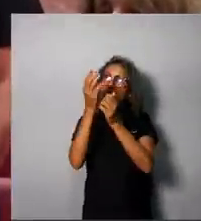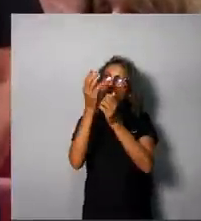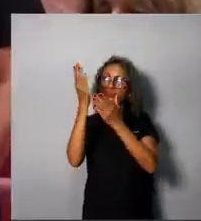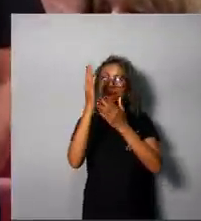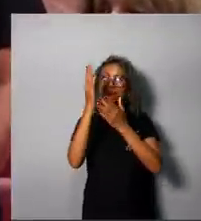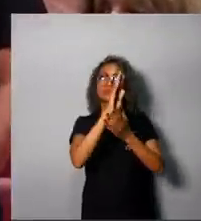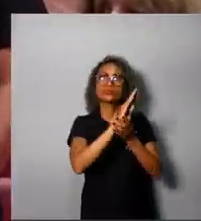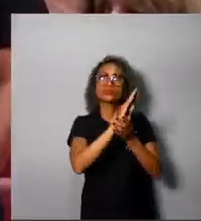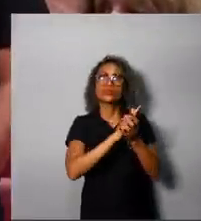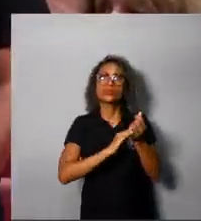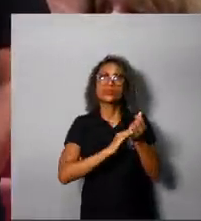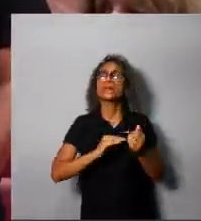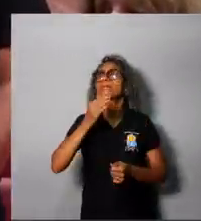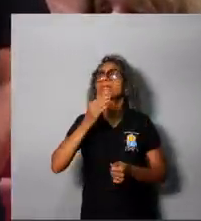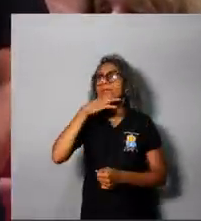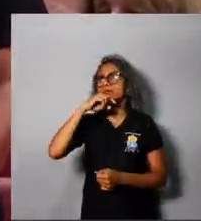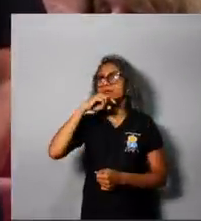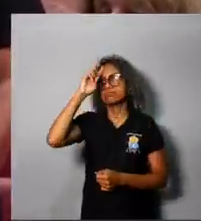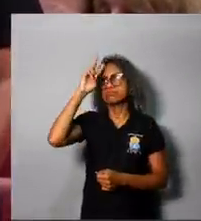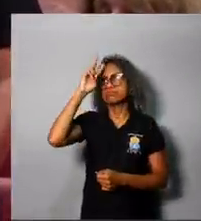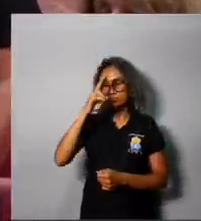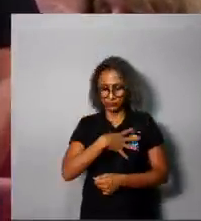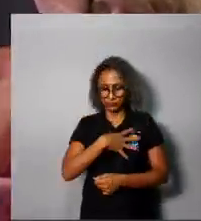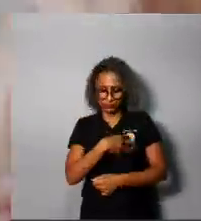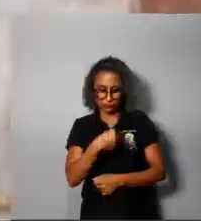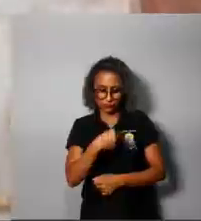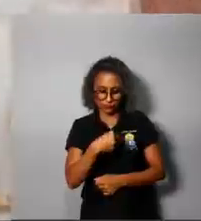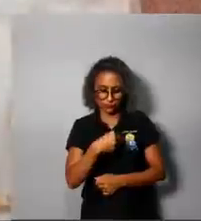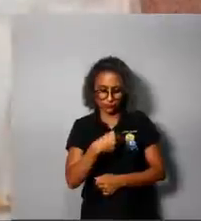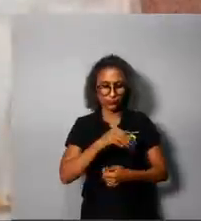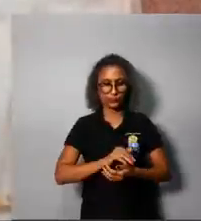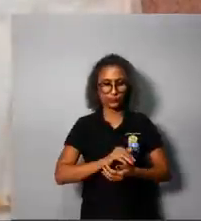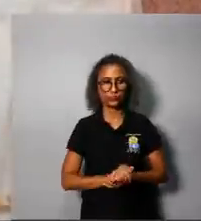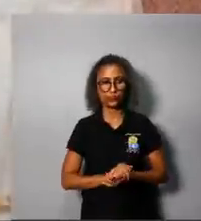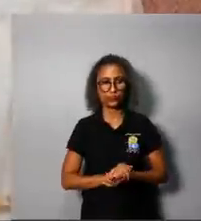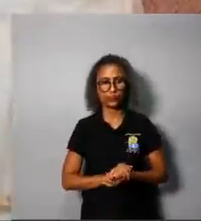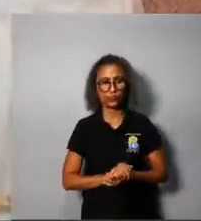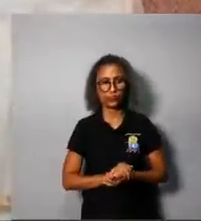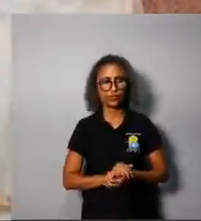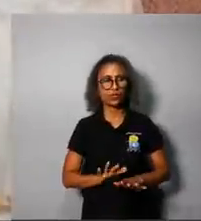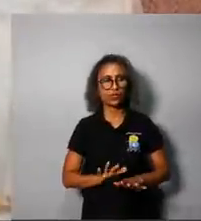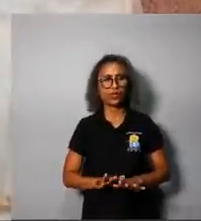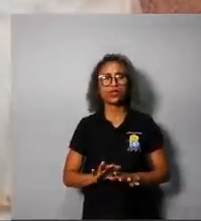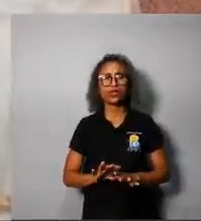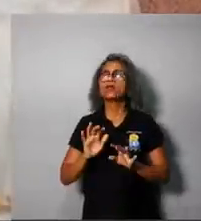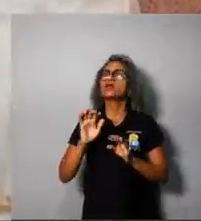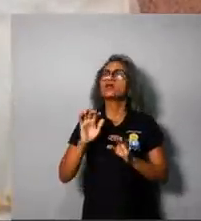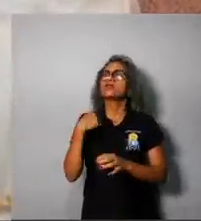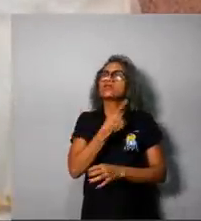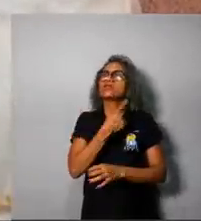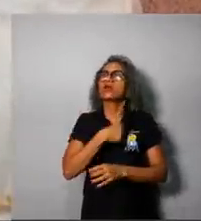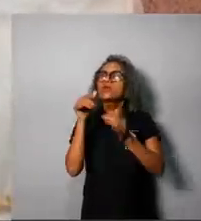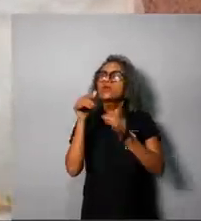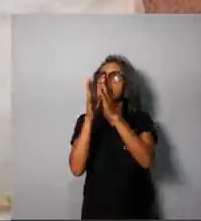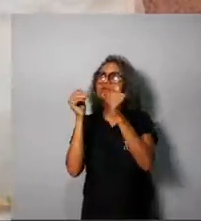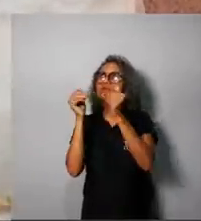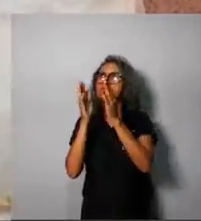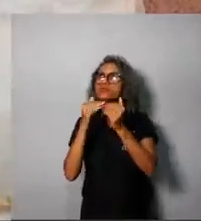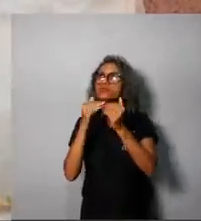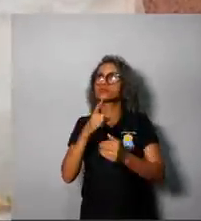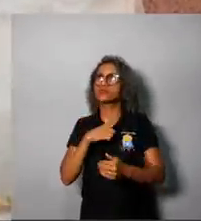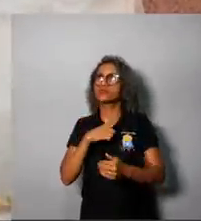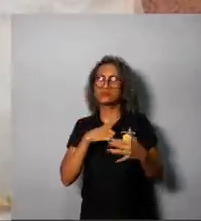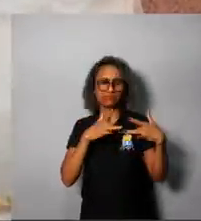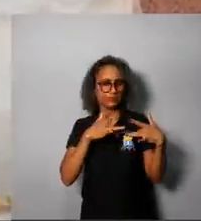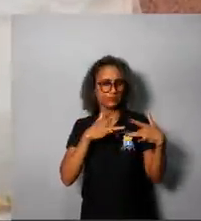dos vossos filhos. Enfim, nós os pedimos, tende piedade todos nós e